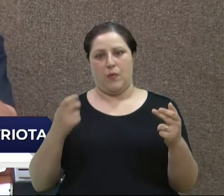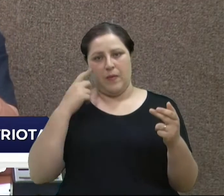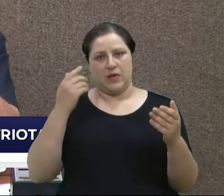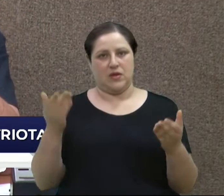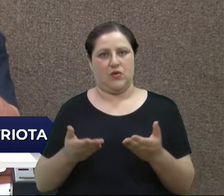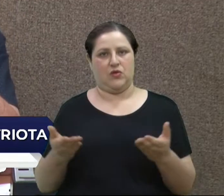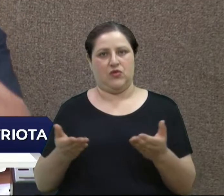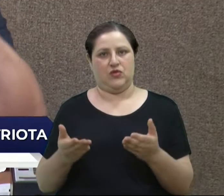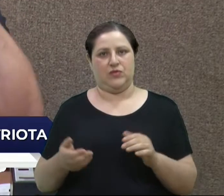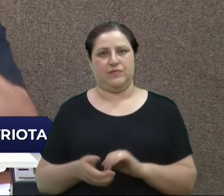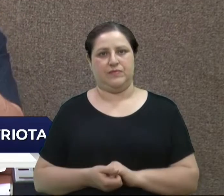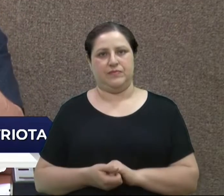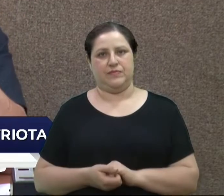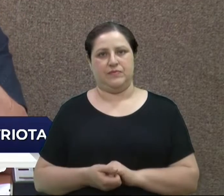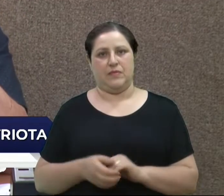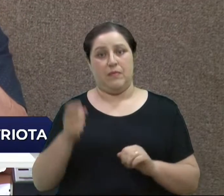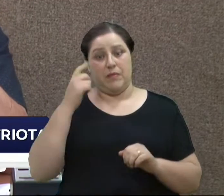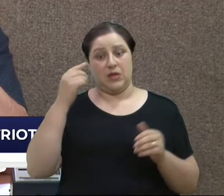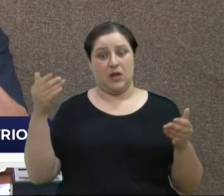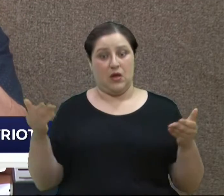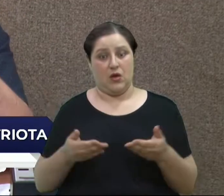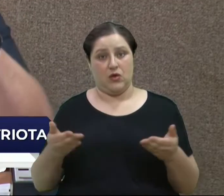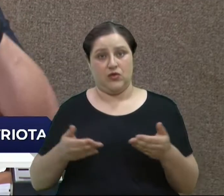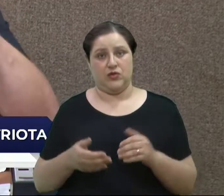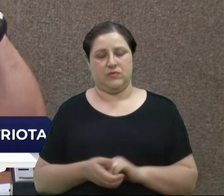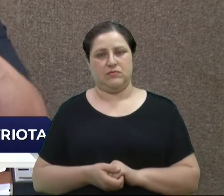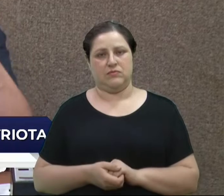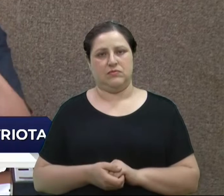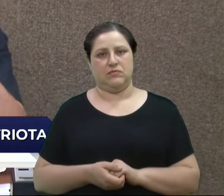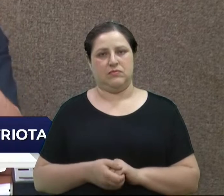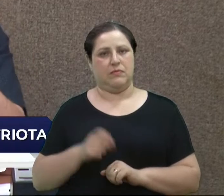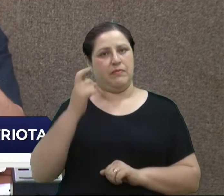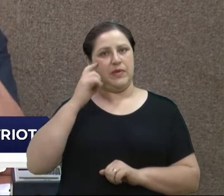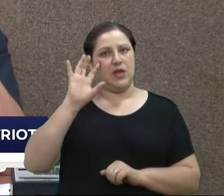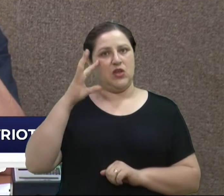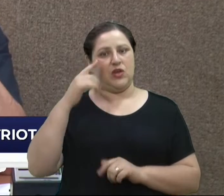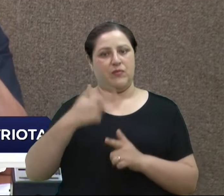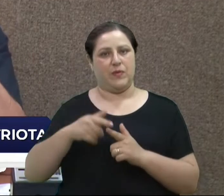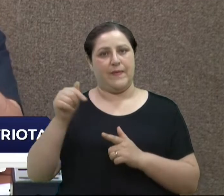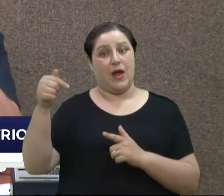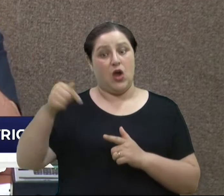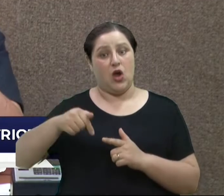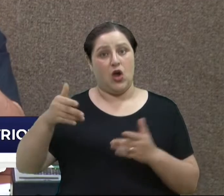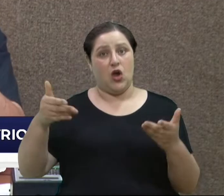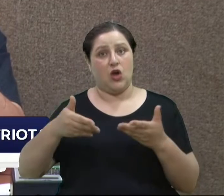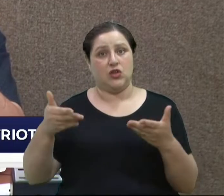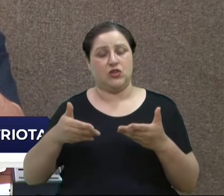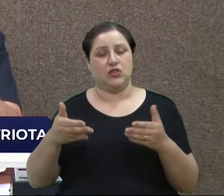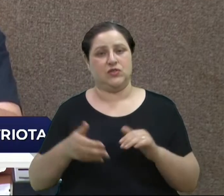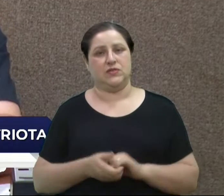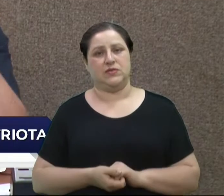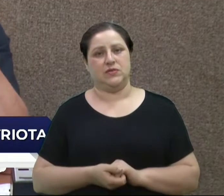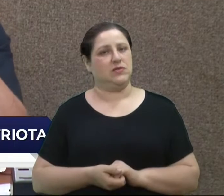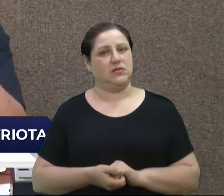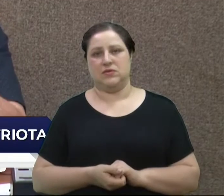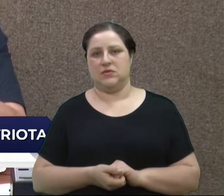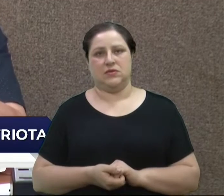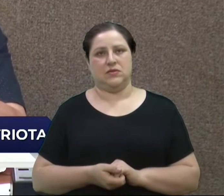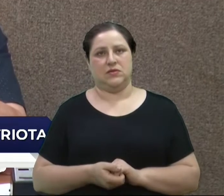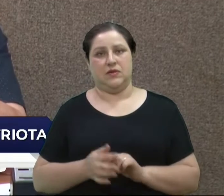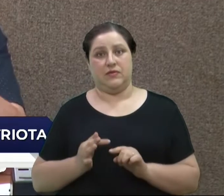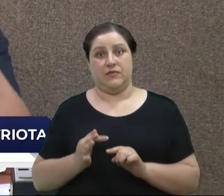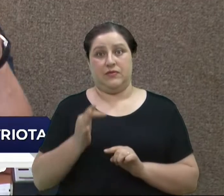hoje. No hoje. Vamos resolver o problema hoje. Temos que resolver o problema hoje. Não, mas daqui 20